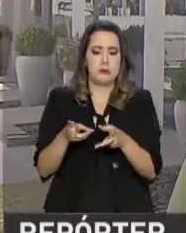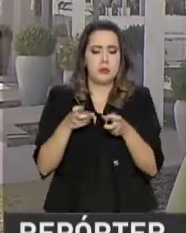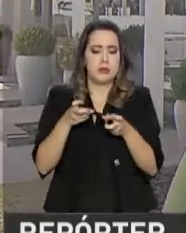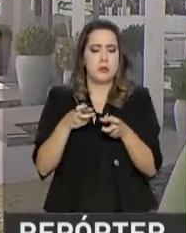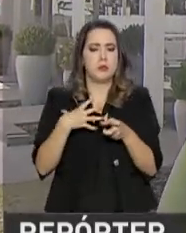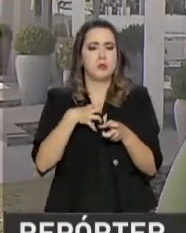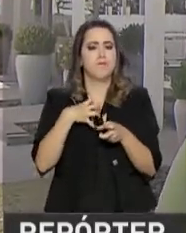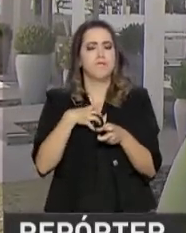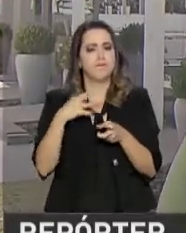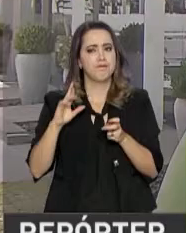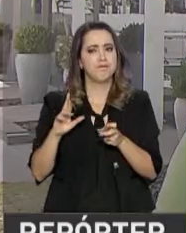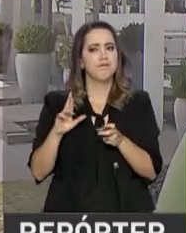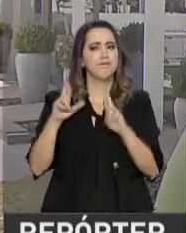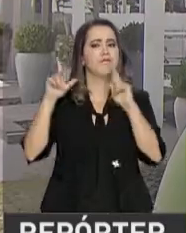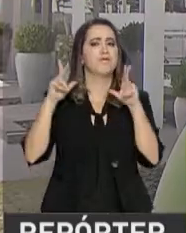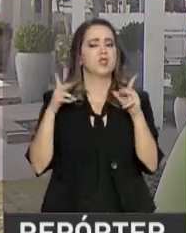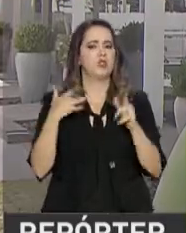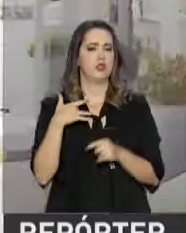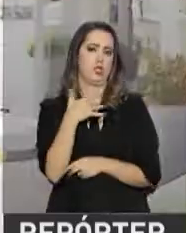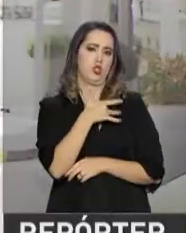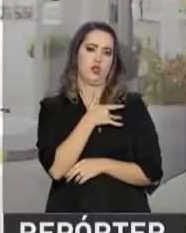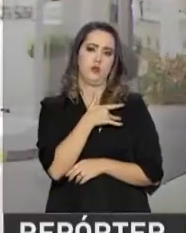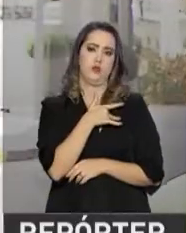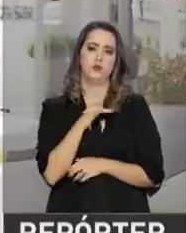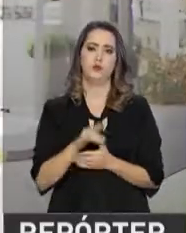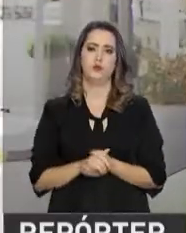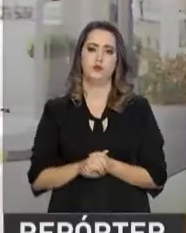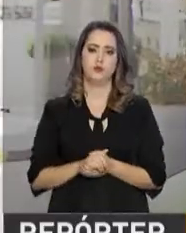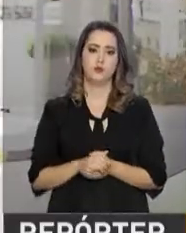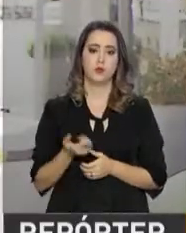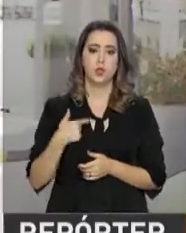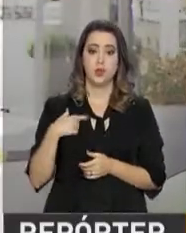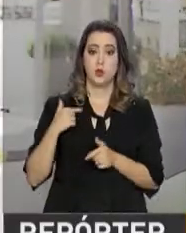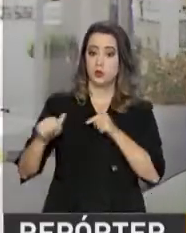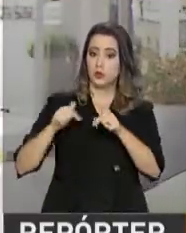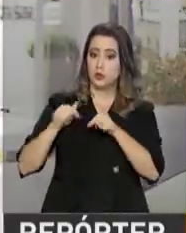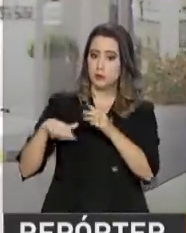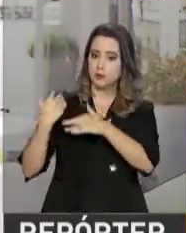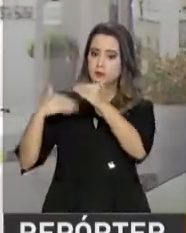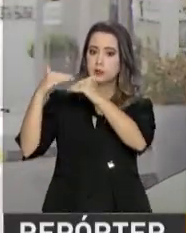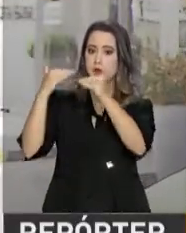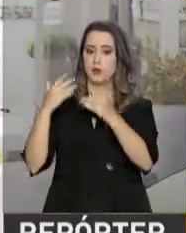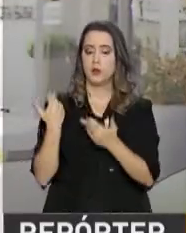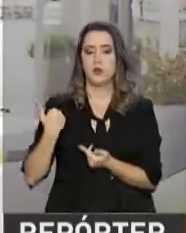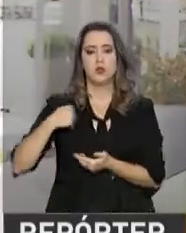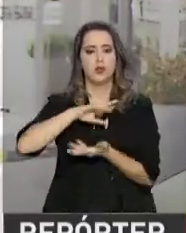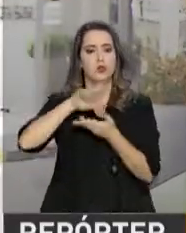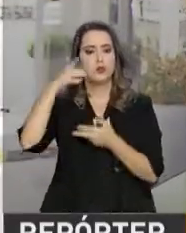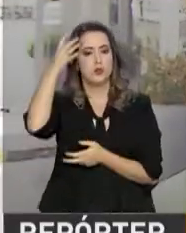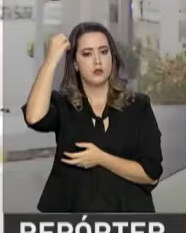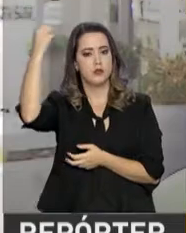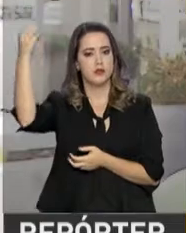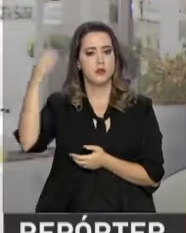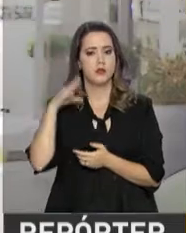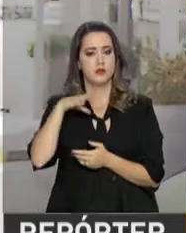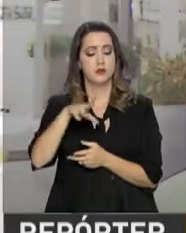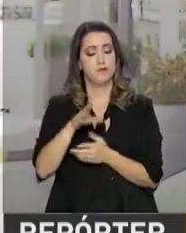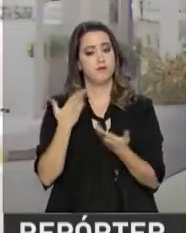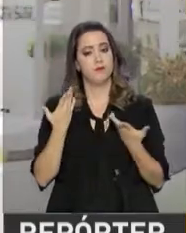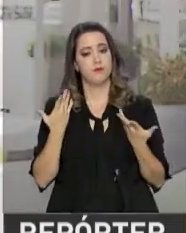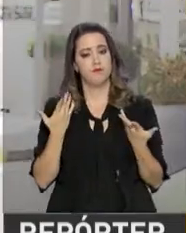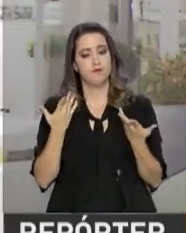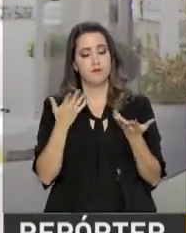que havia algo de errado com a sua saúde eu estava no auge da minha carreira inclusive fazendo várias viagens e